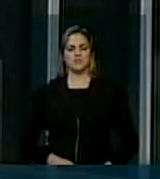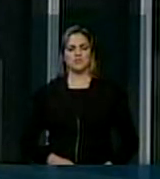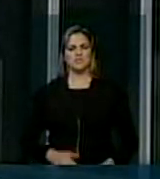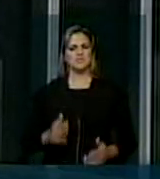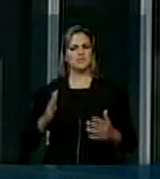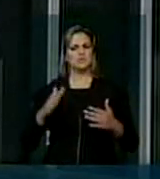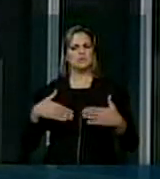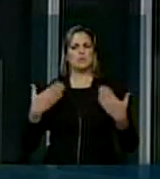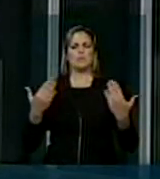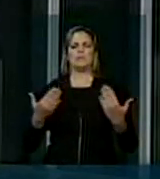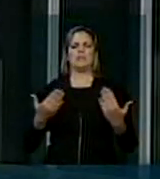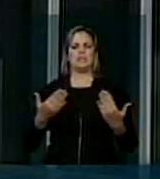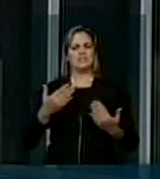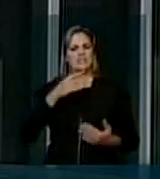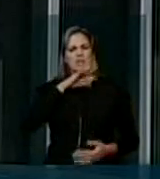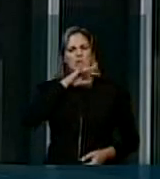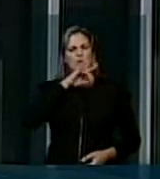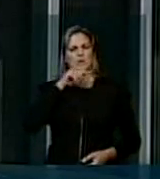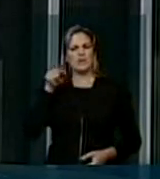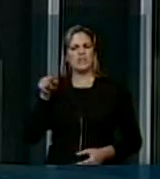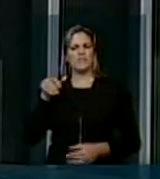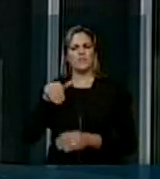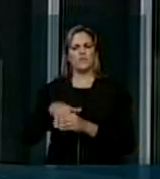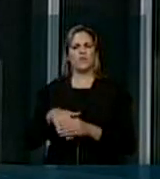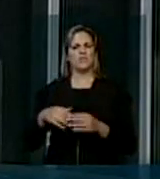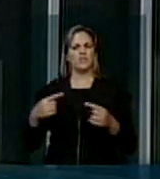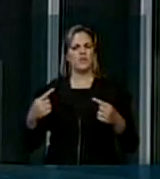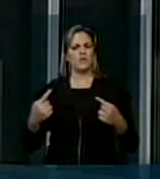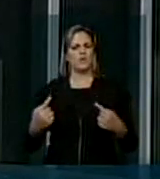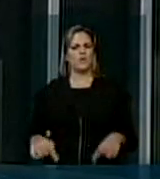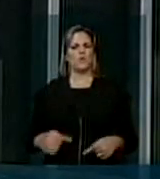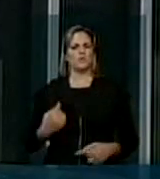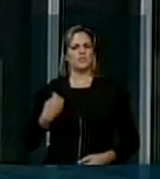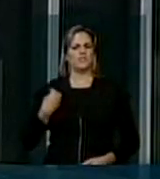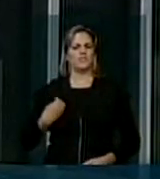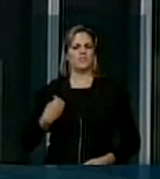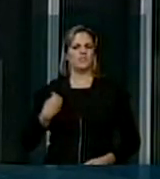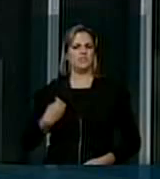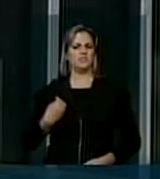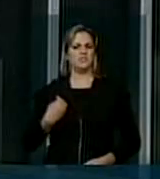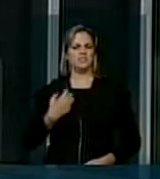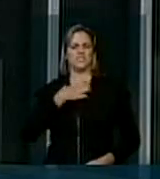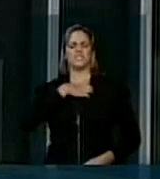surpresa desagradável, um espanto, um choque